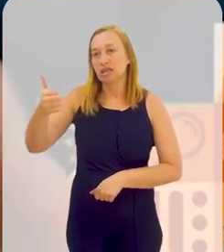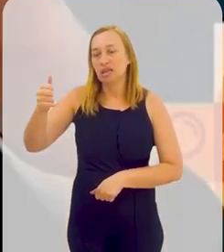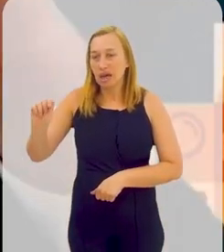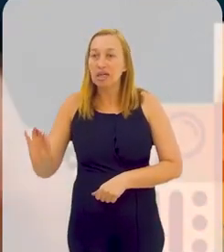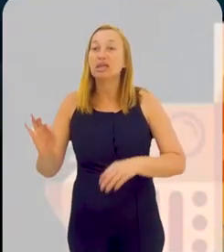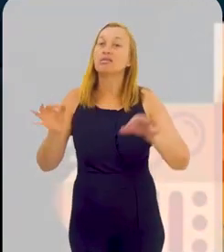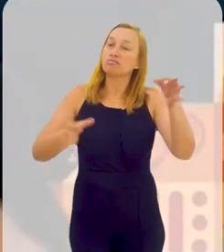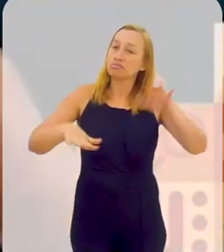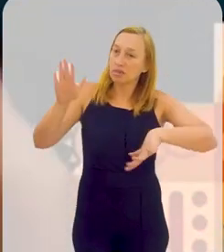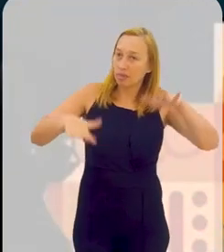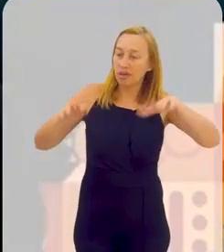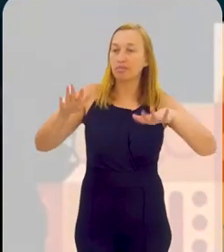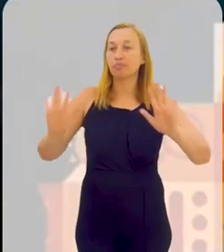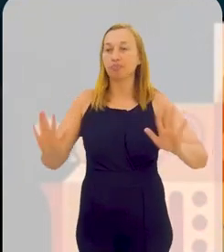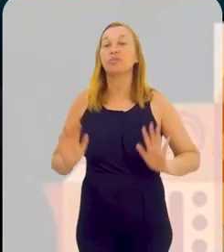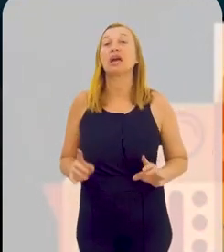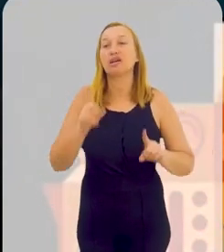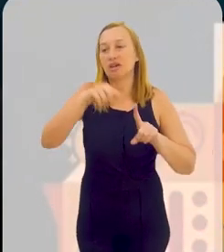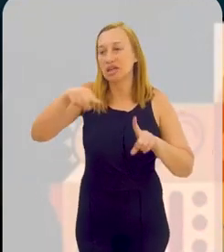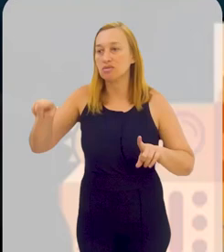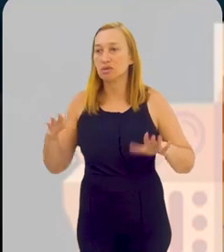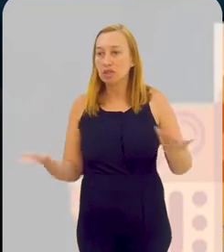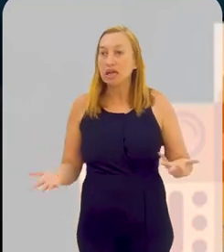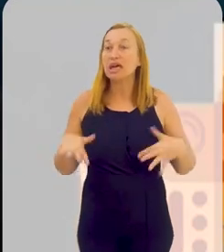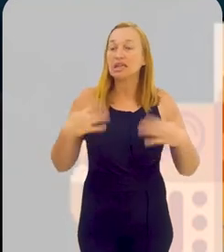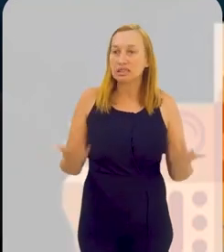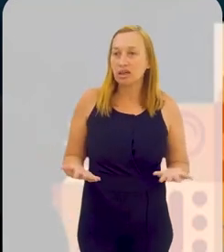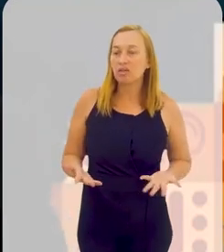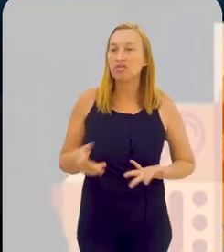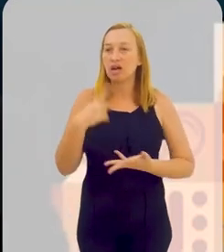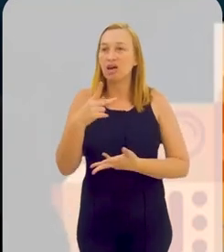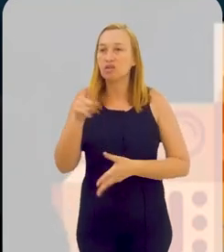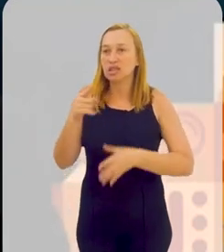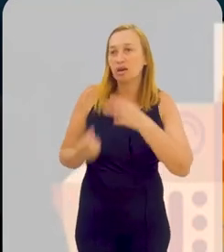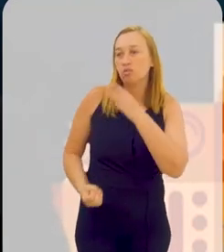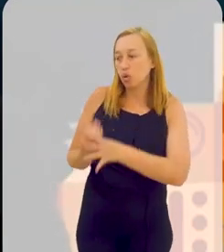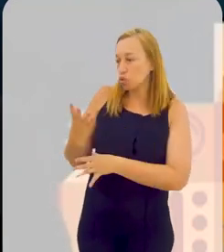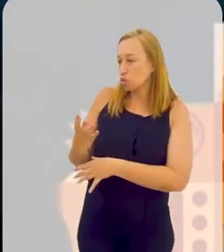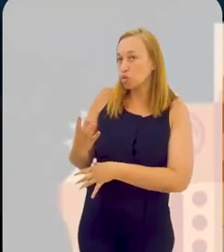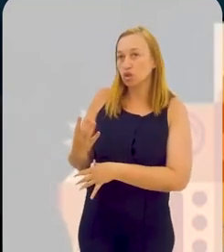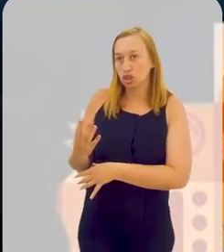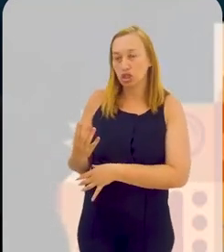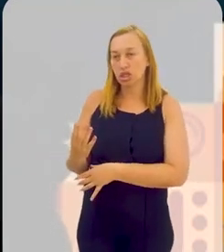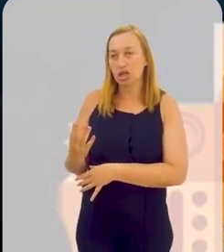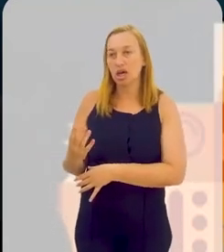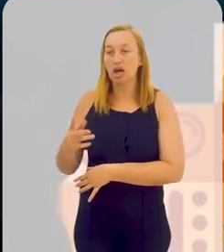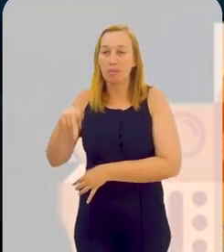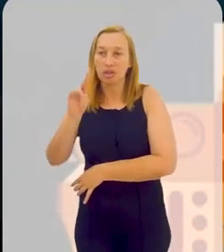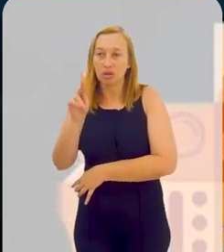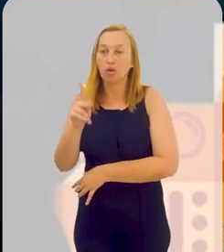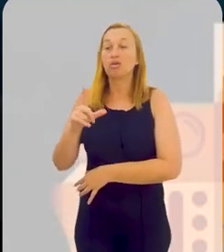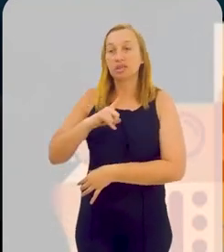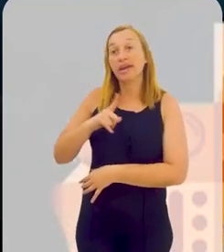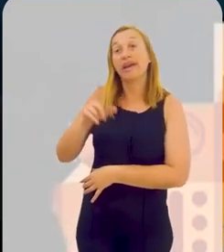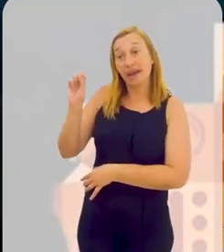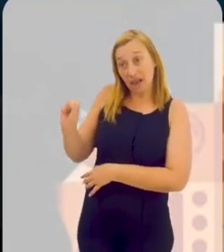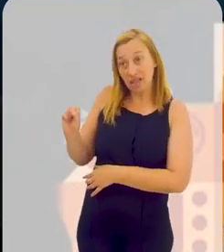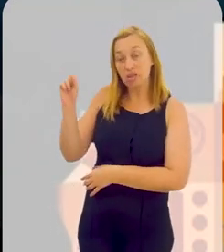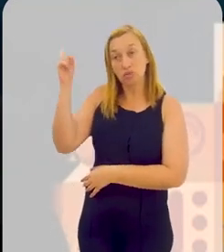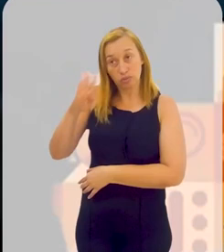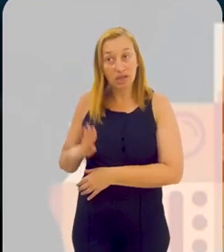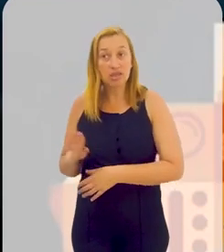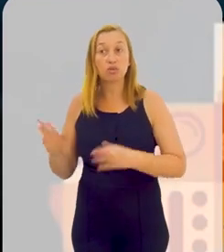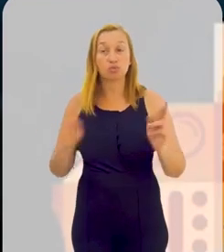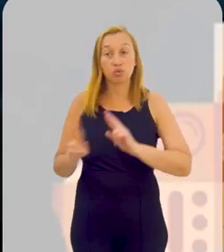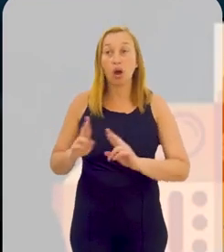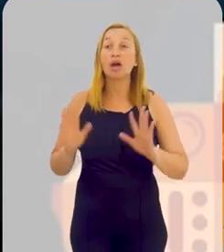Depende, é uma variação muito grande. Então, isso quer dizer que quando você produz petróleo no Brasil, você tem gás,